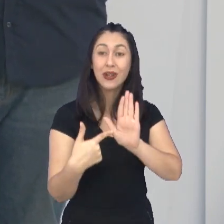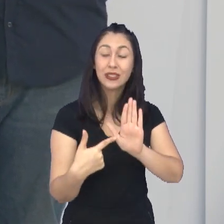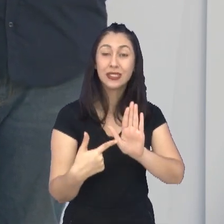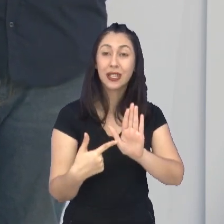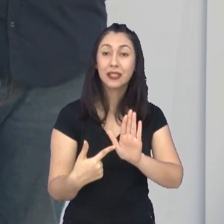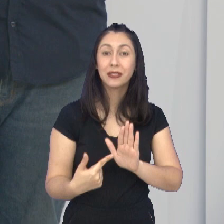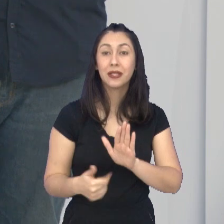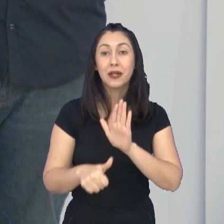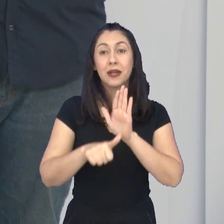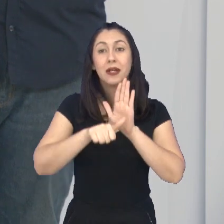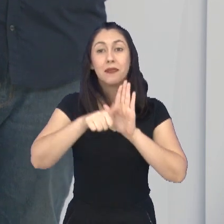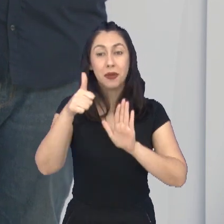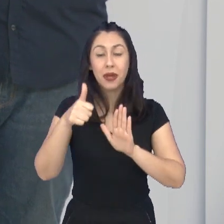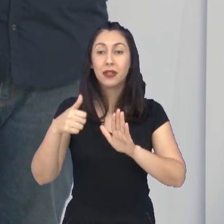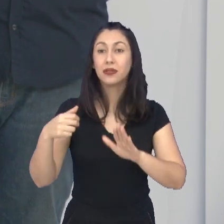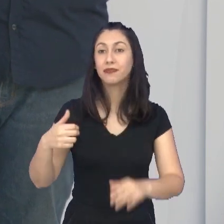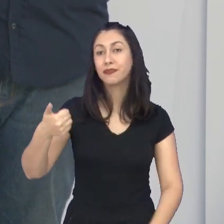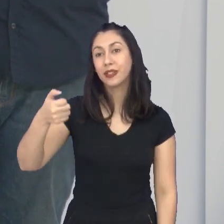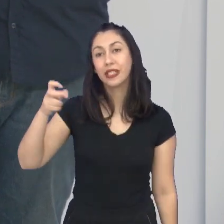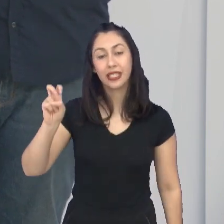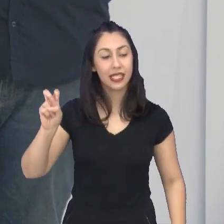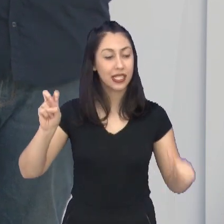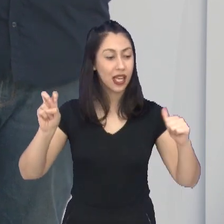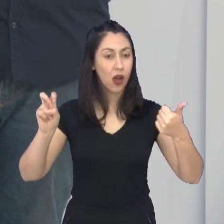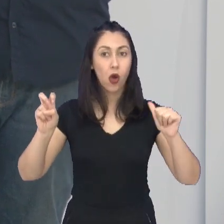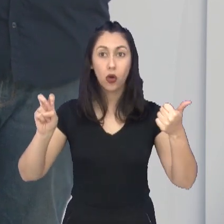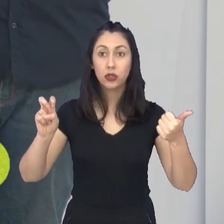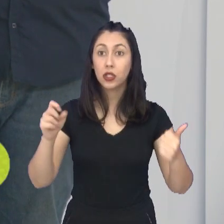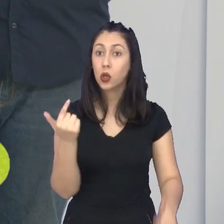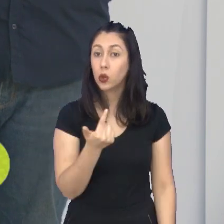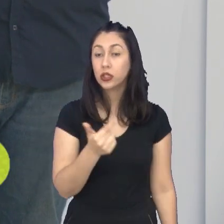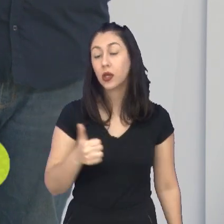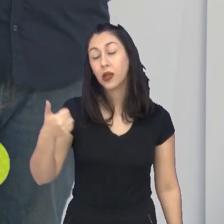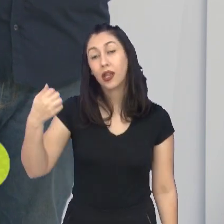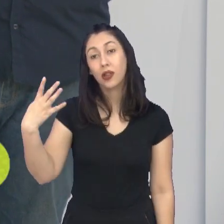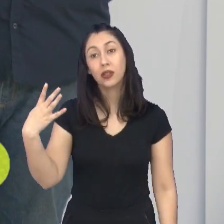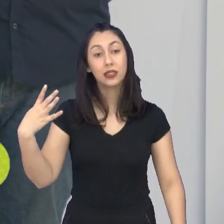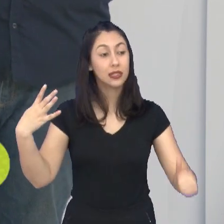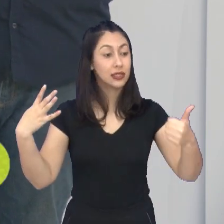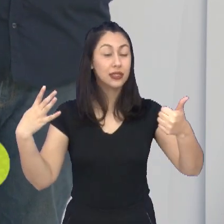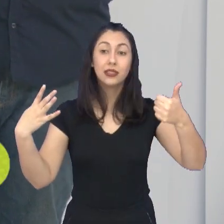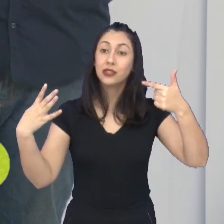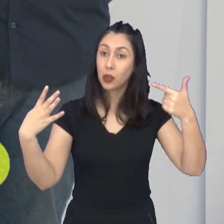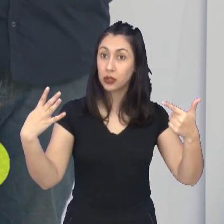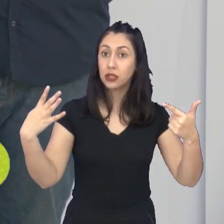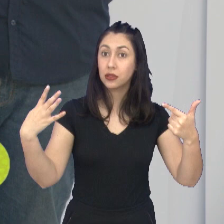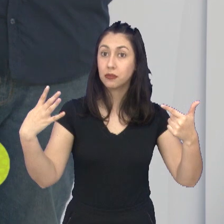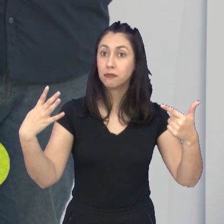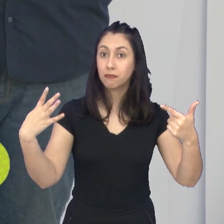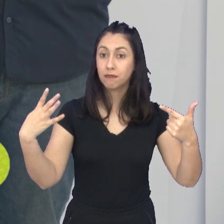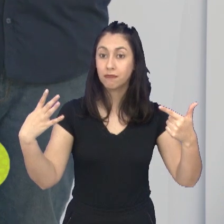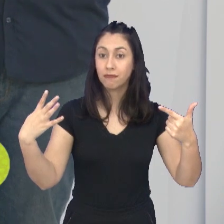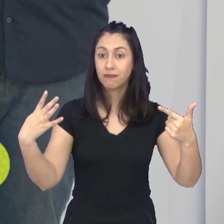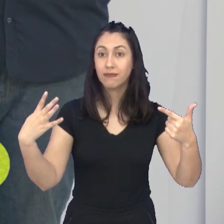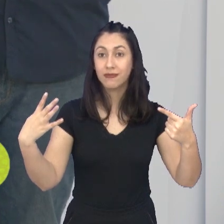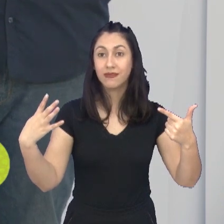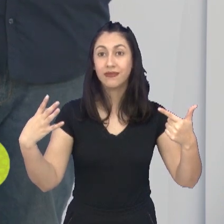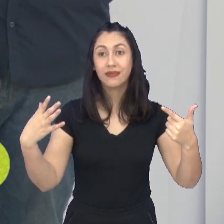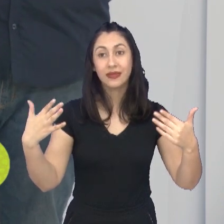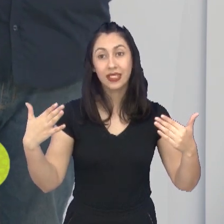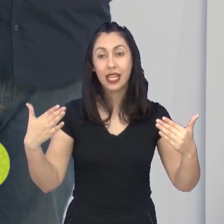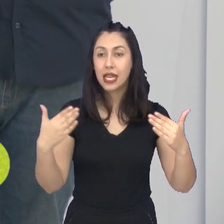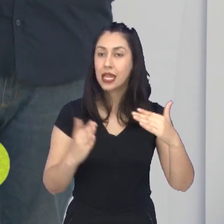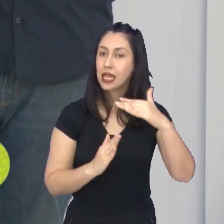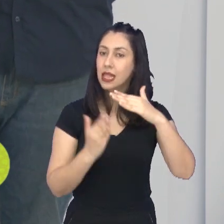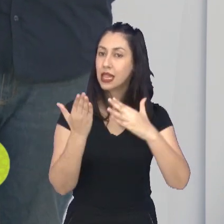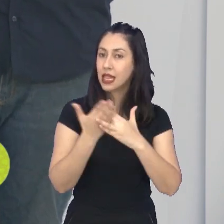Primeiro quarto vencido pelo São José, 15-11. Segundo quarto, 14-12 para a equipe do São José. Já vi, Piteco, obrigado. O jogo foi para o